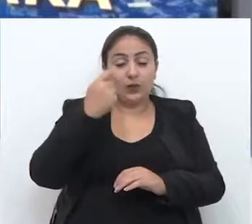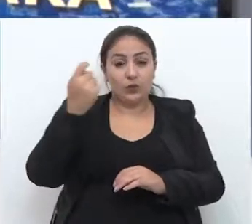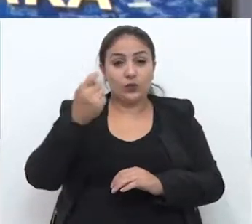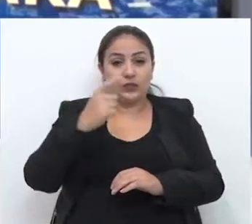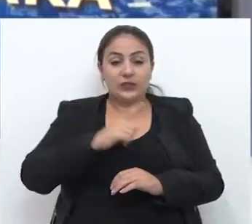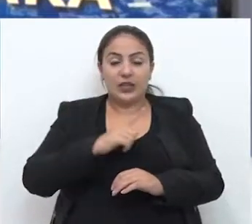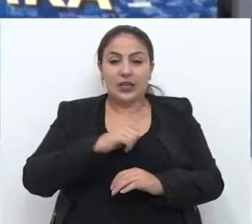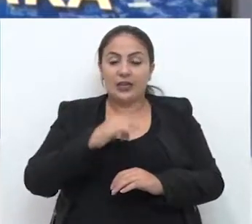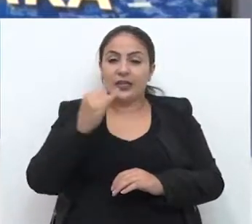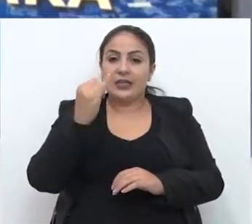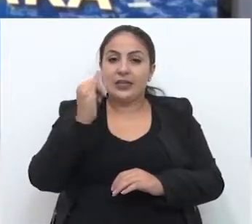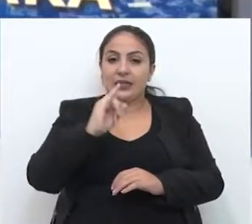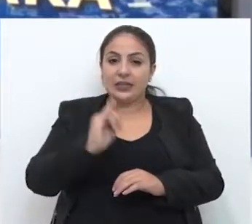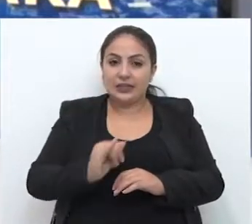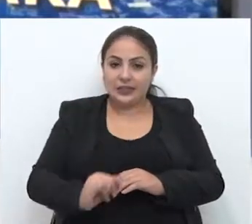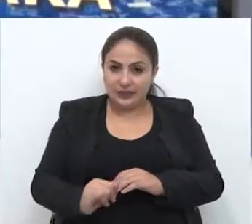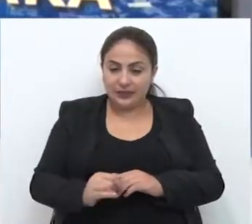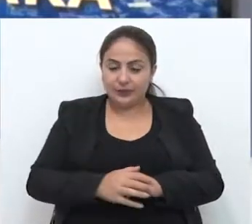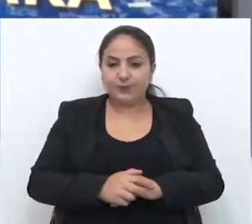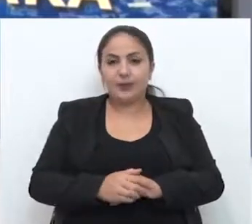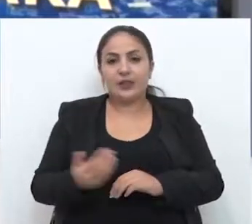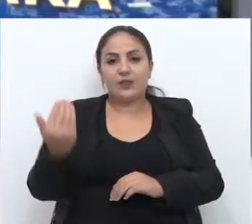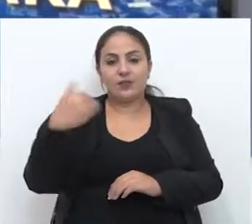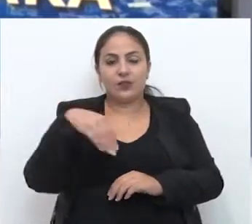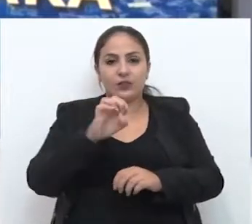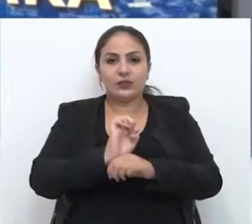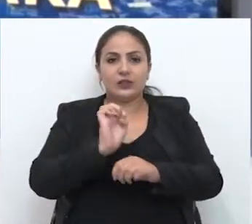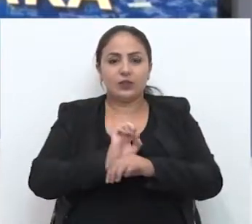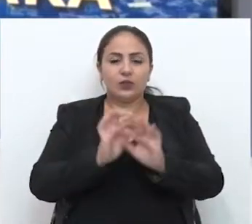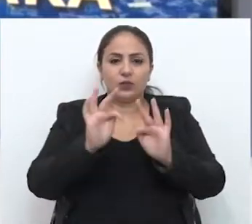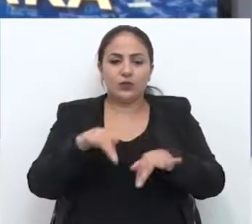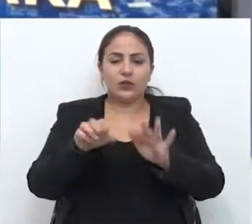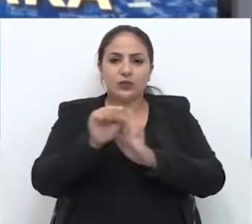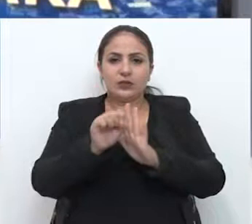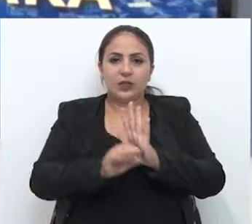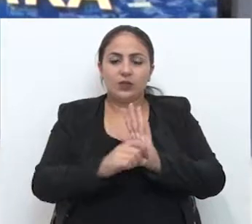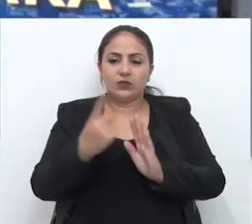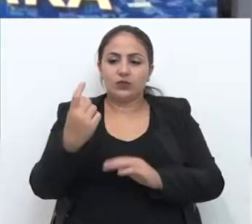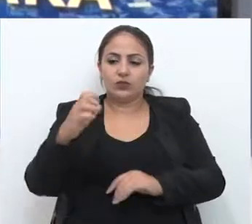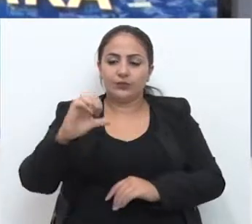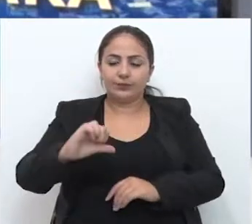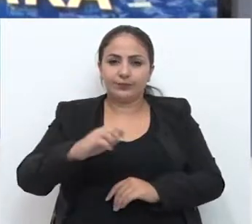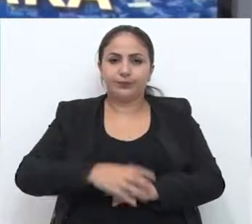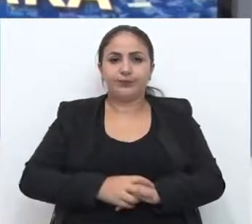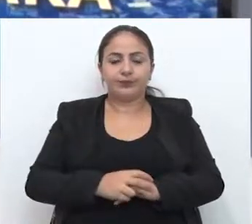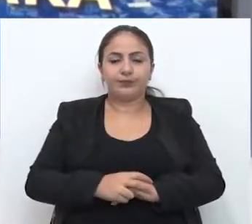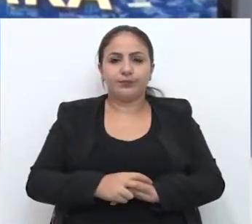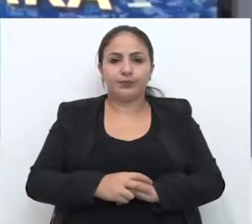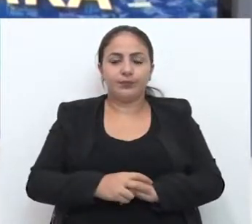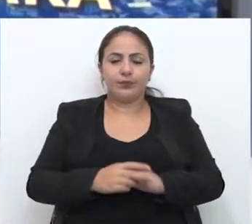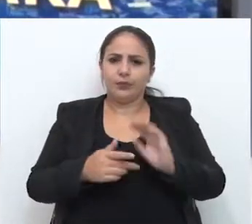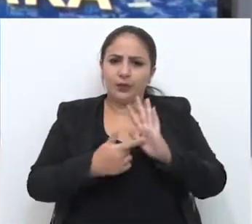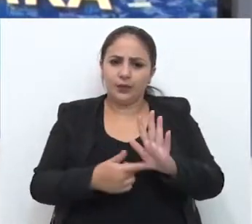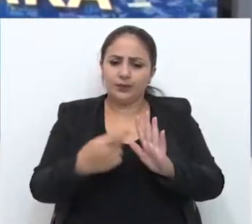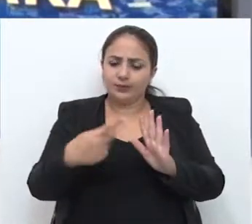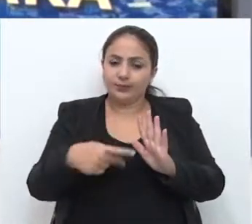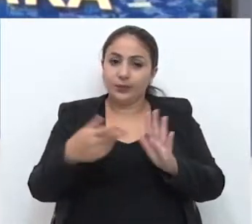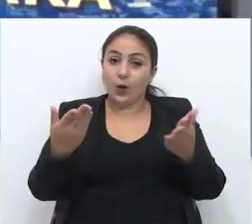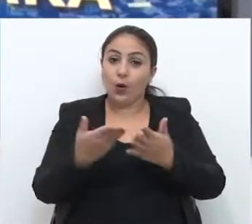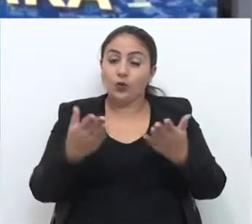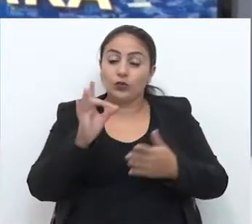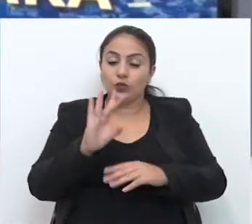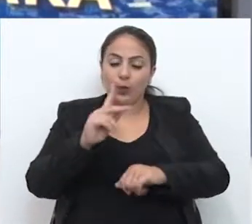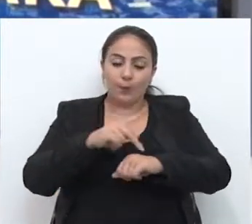pelos descendentes italianos que vieram ao estado ainda no final do século XIX. Prova disso é